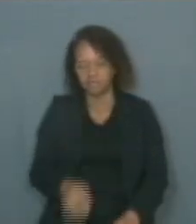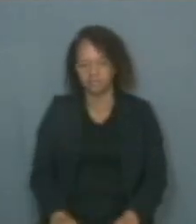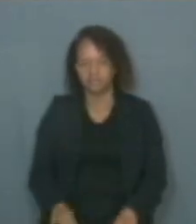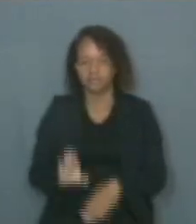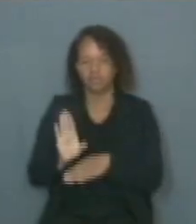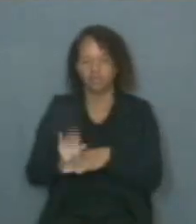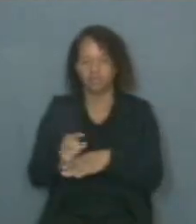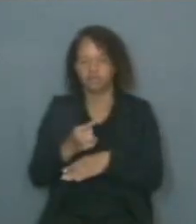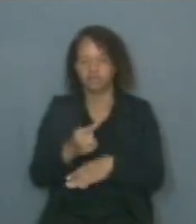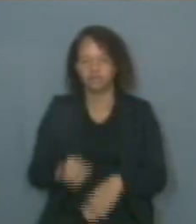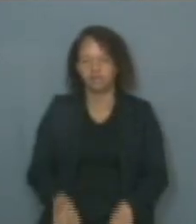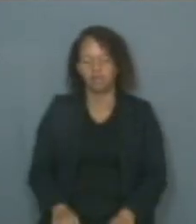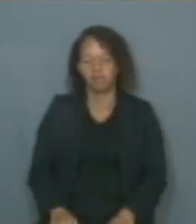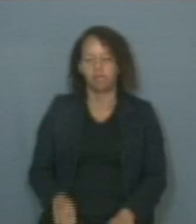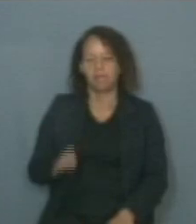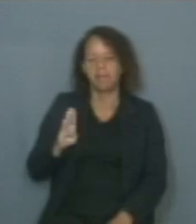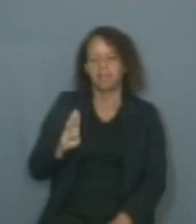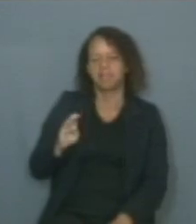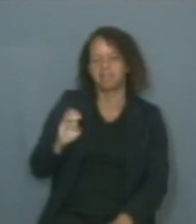vereadores, são berços.